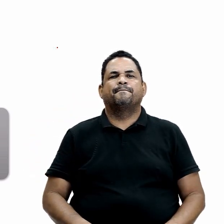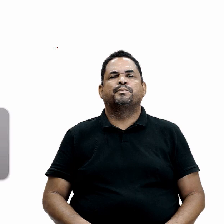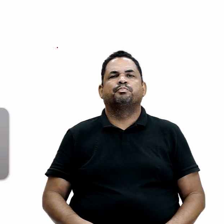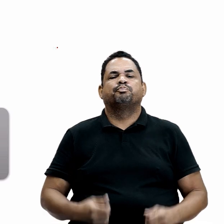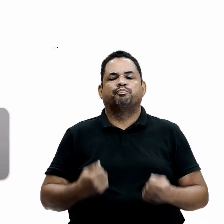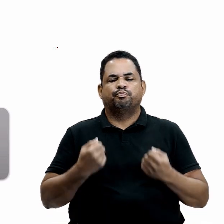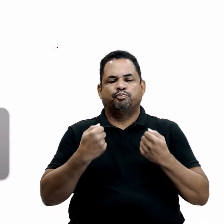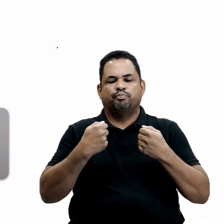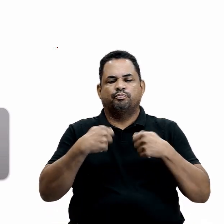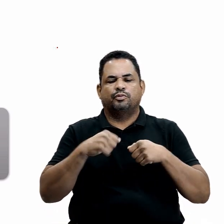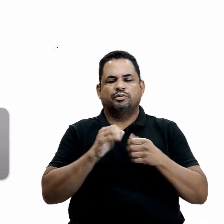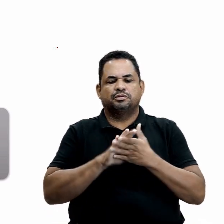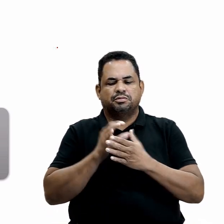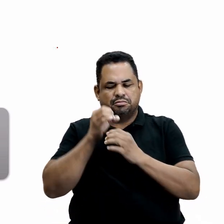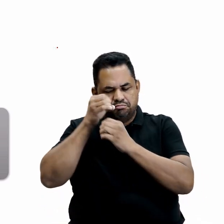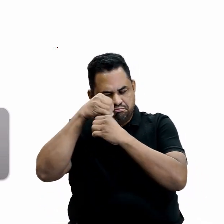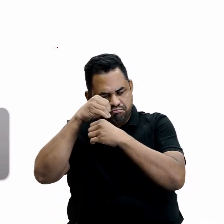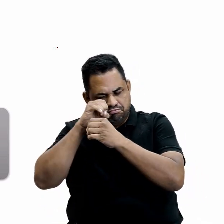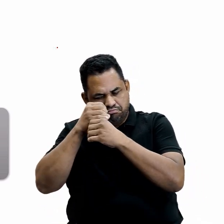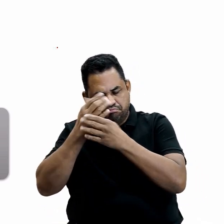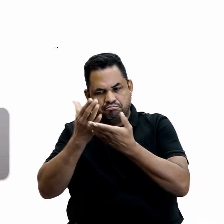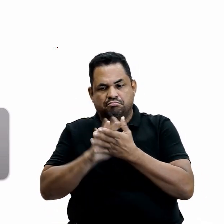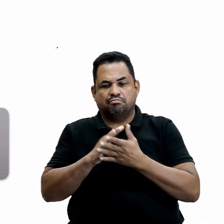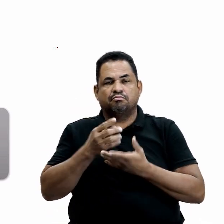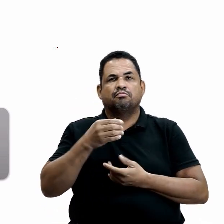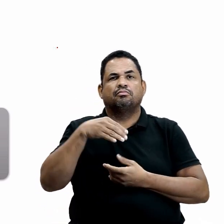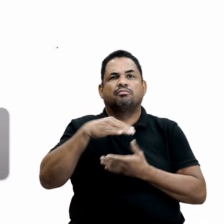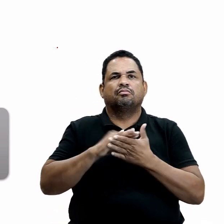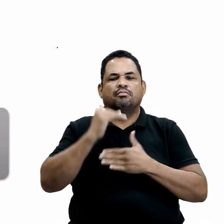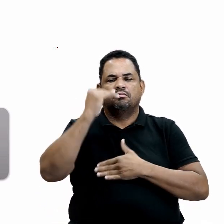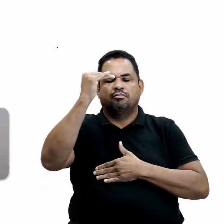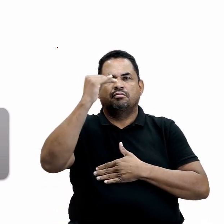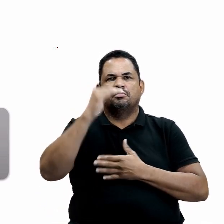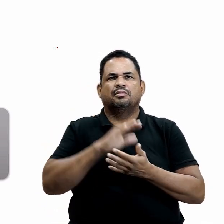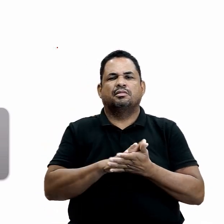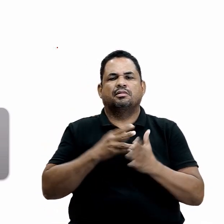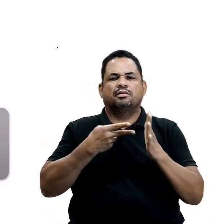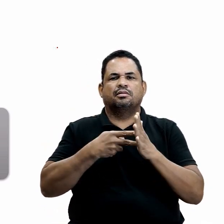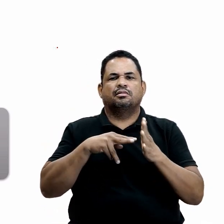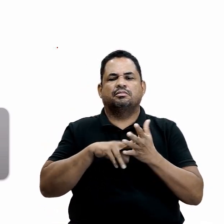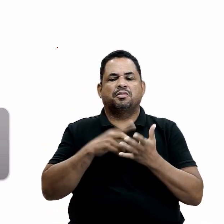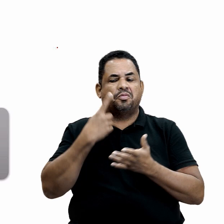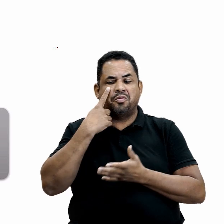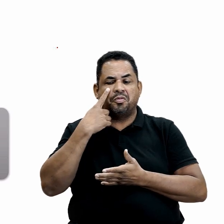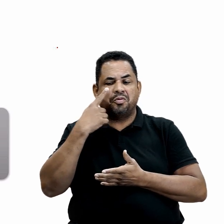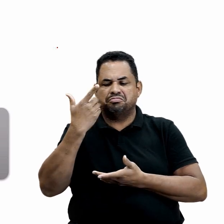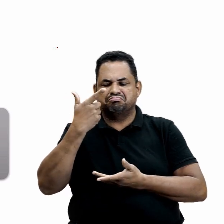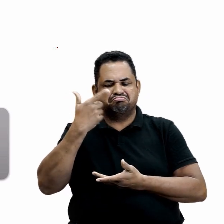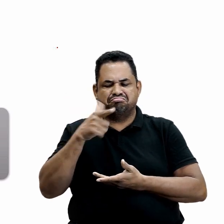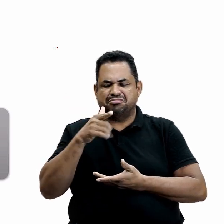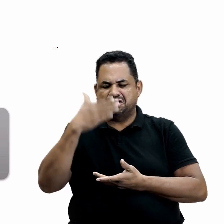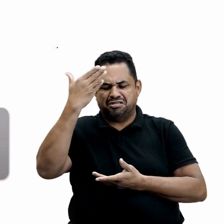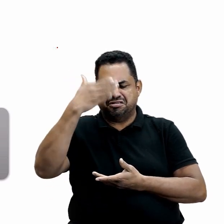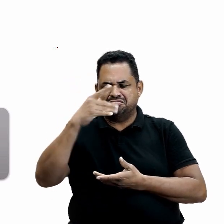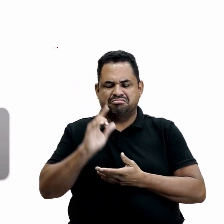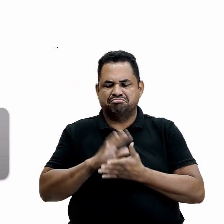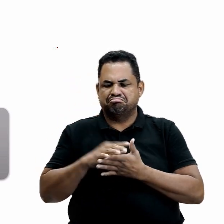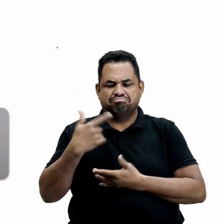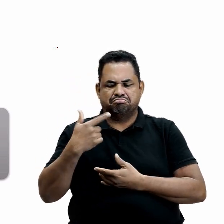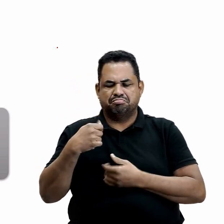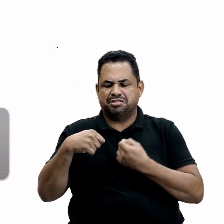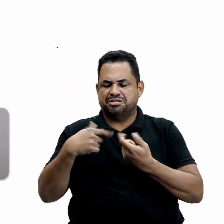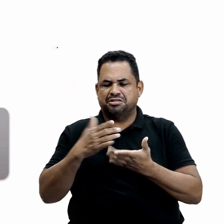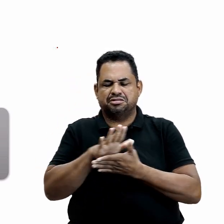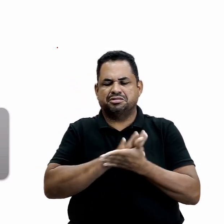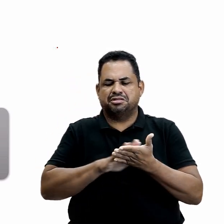o microscopicamente. Macroscopicamente, com macroscópio, significa a olho nu, meu aluno. Não precisa de instrumentos para